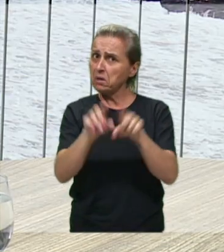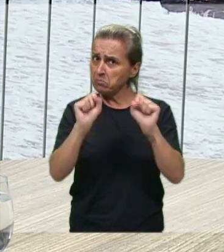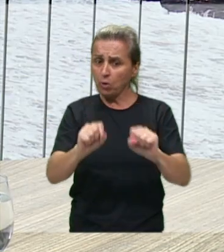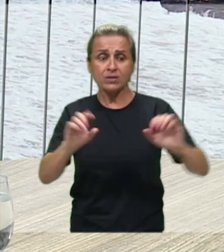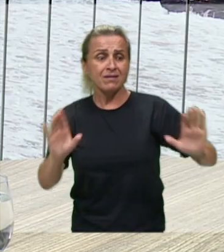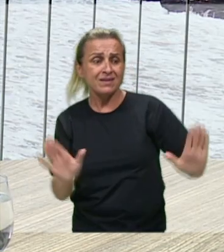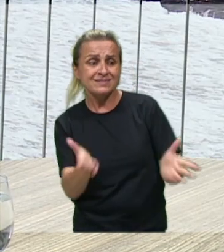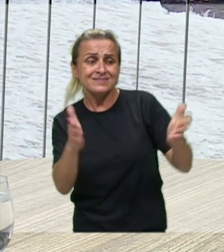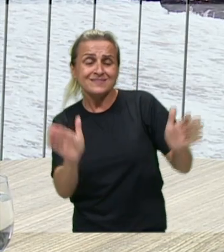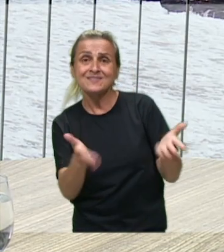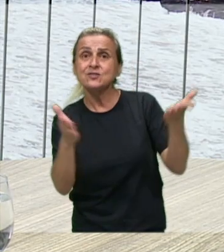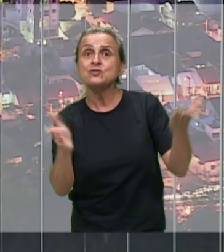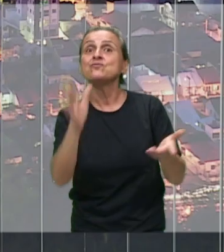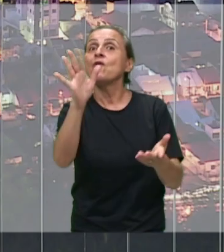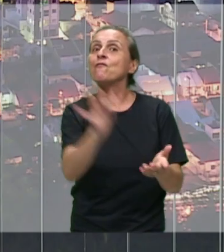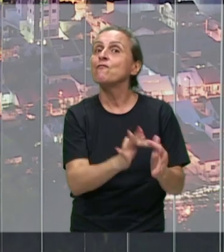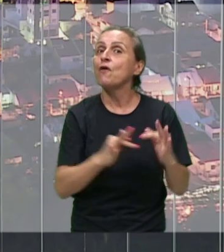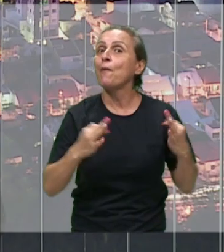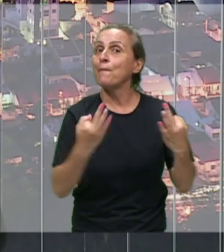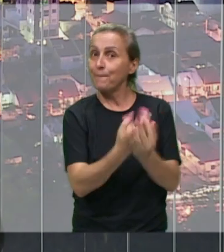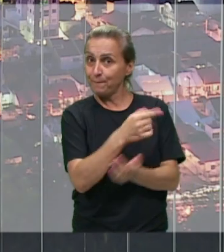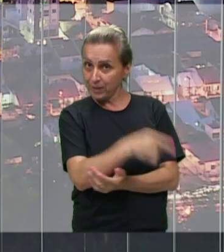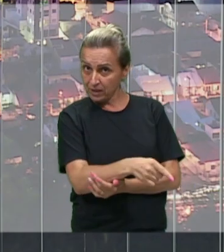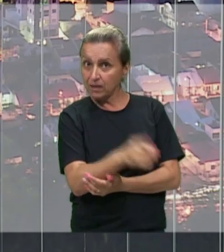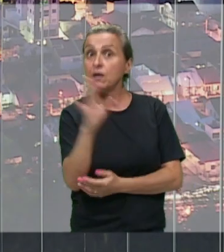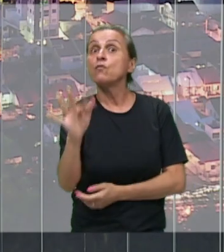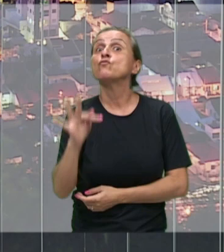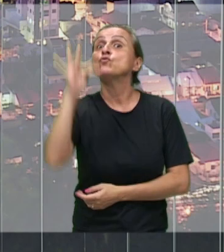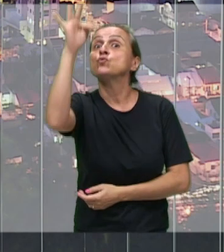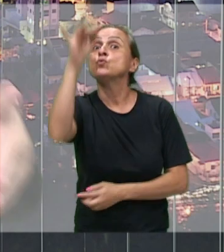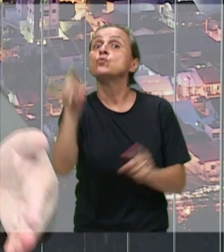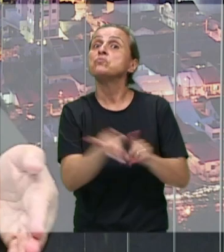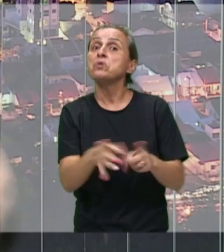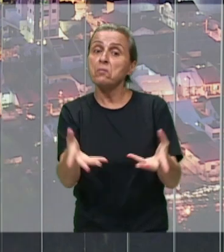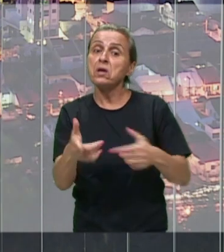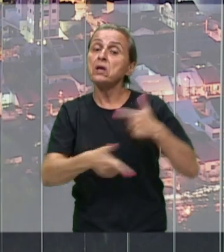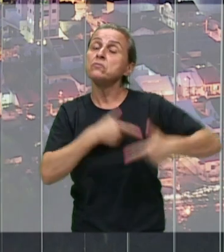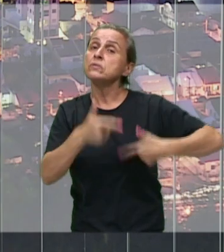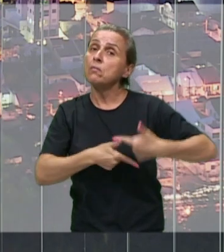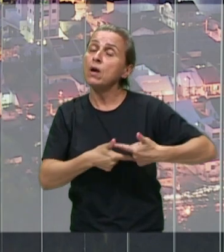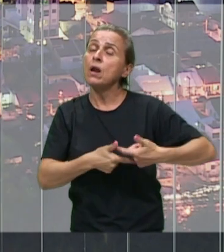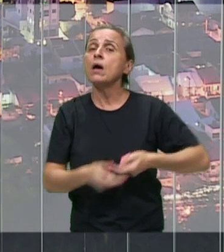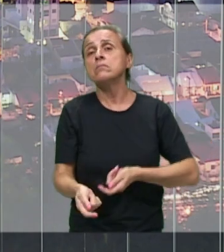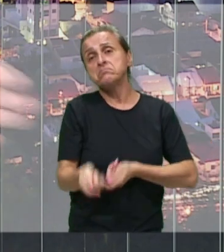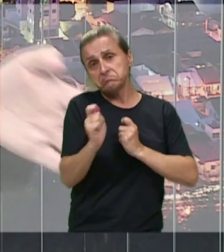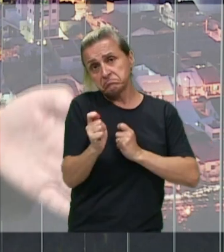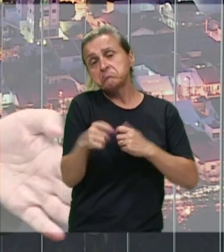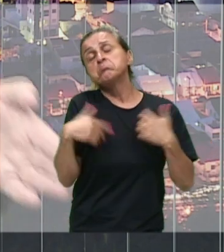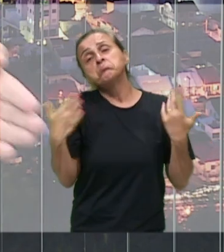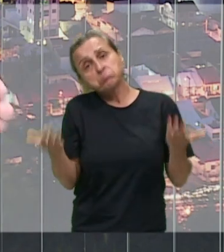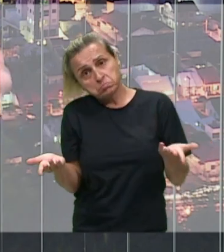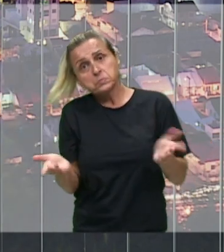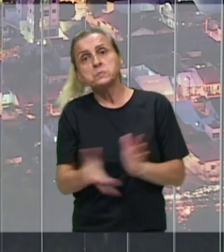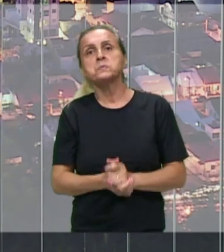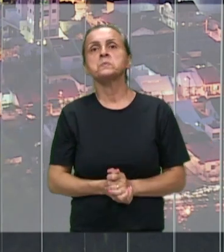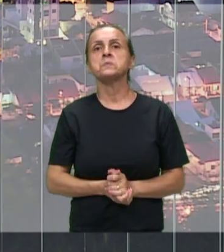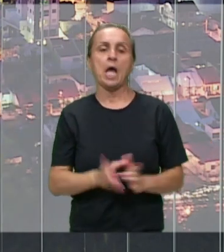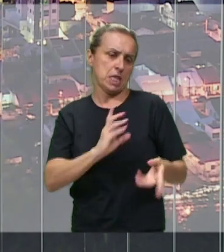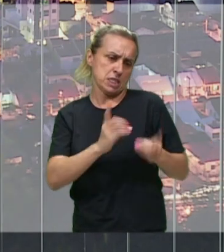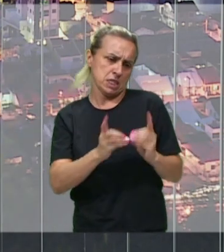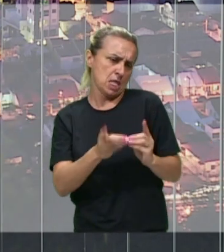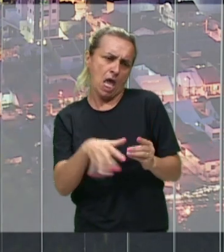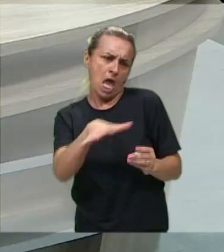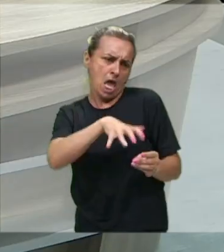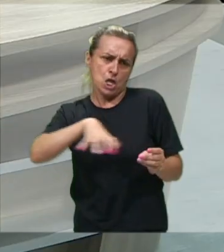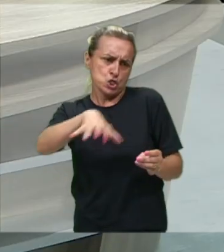que essas famílias sigam na pesca, de repente de outras formas e tal, até numa área mais técnica, mas que elas